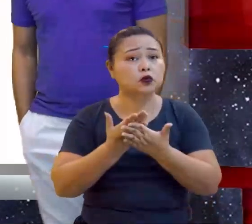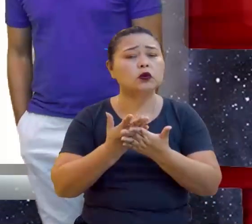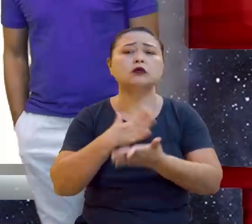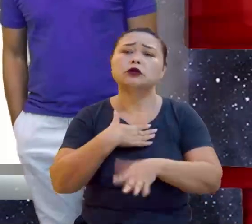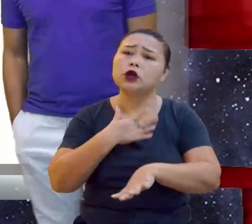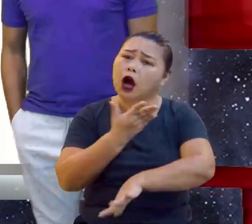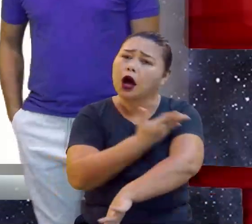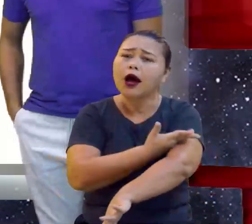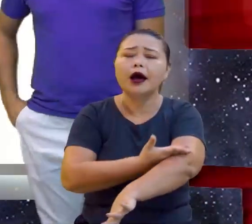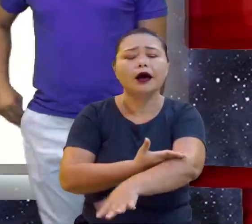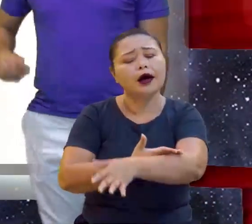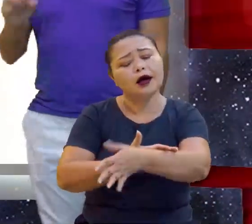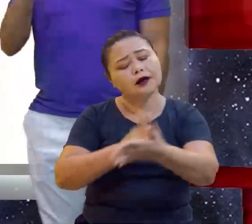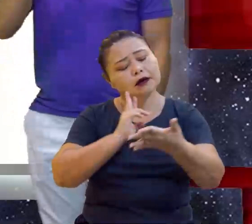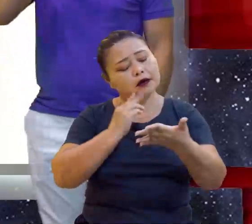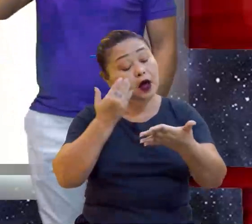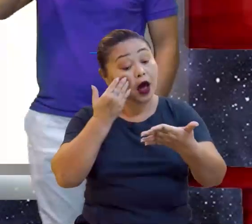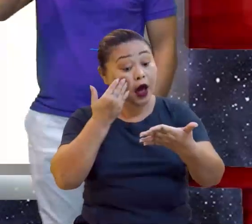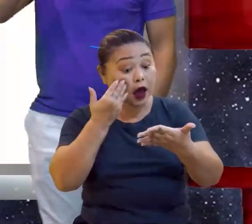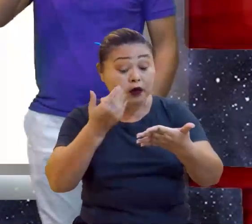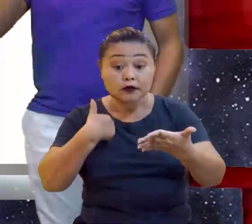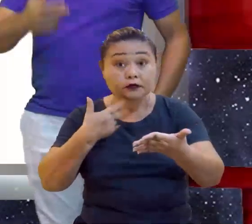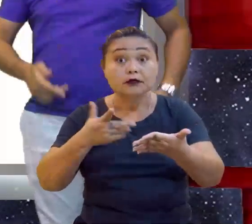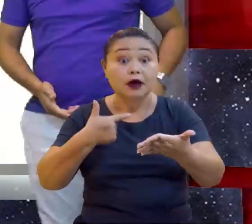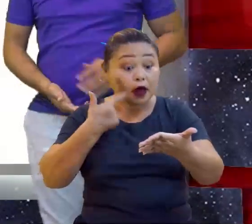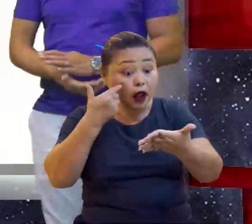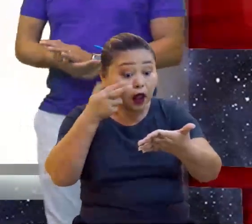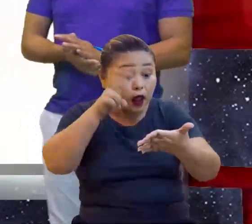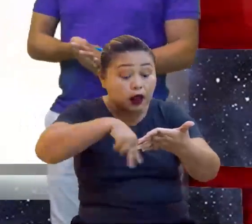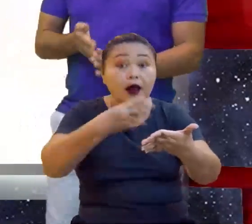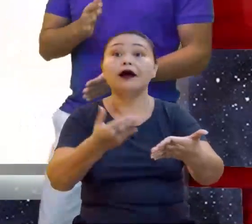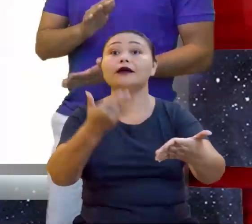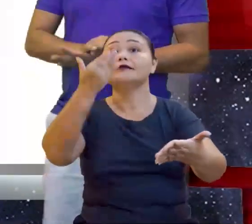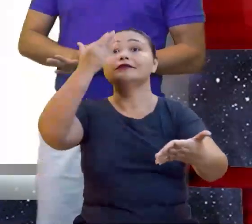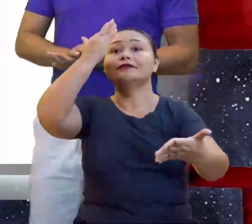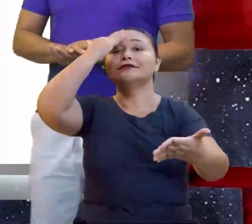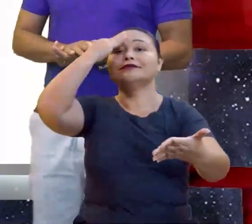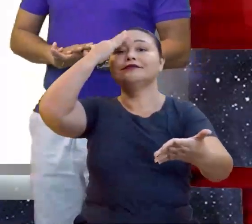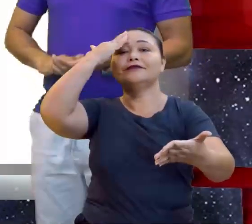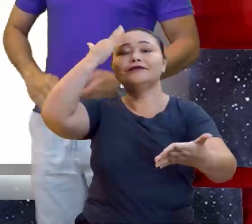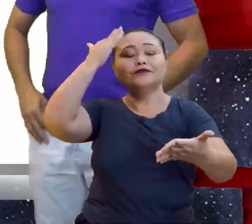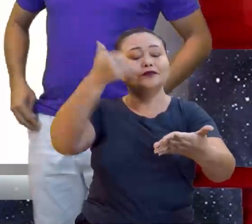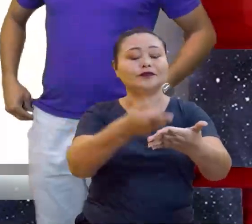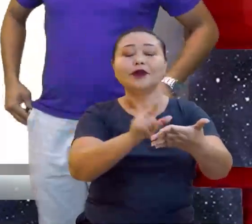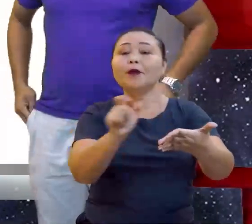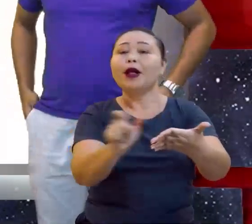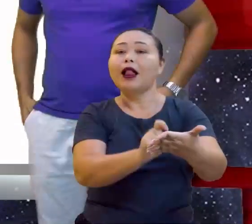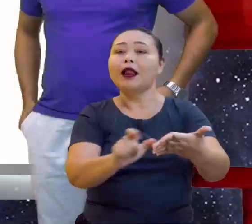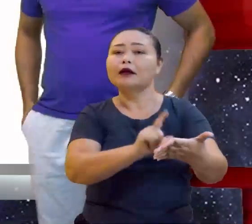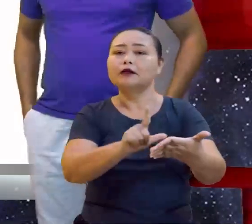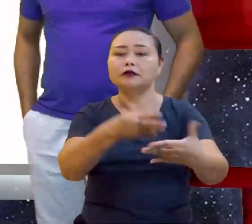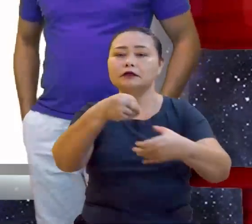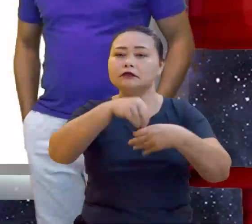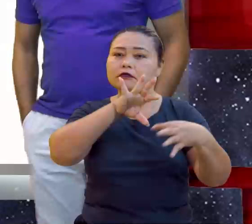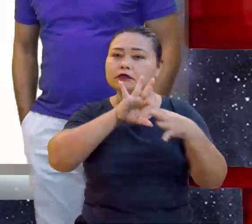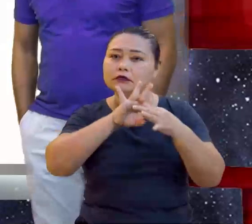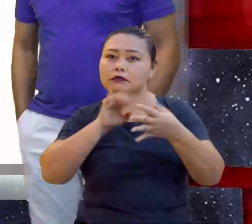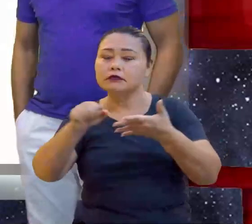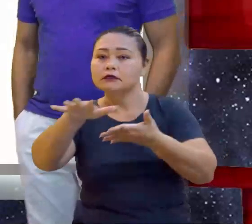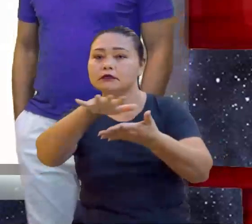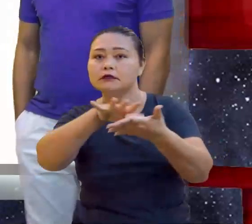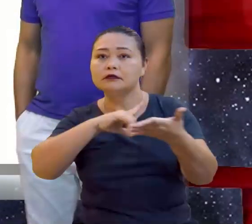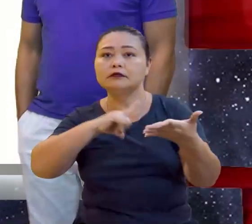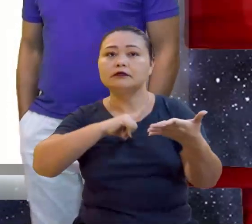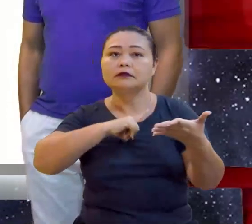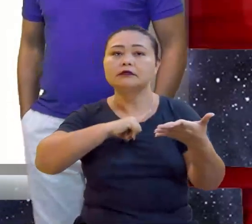fazer dessa forma, na hora automático, quando você lê a questão, você já vai entender o que ele está querendo, qual é a palavra-chave, porque dentro de todo um contexto tem